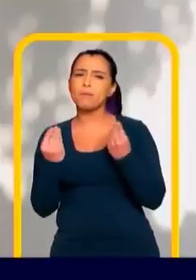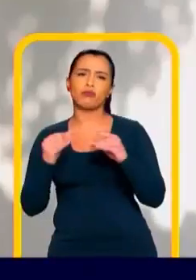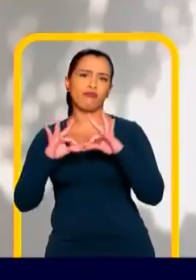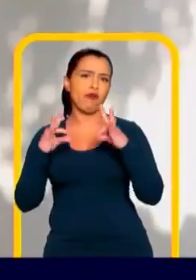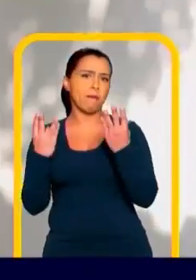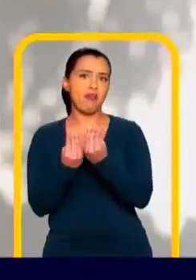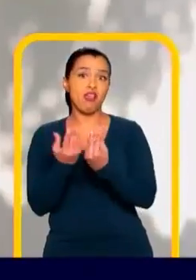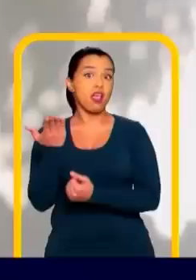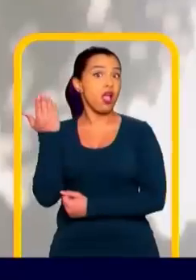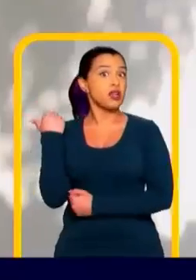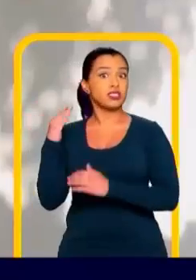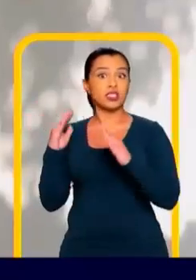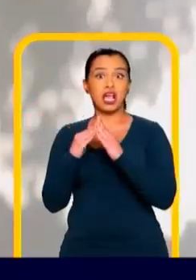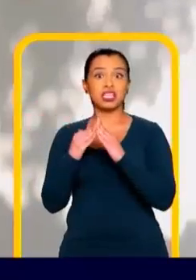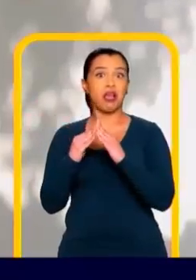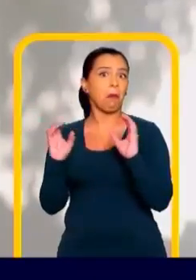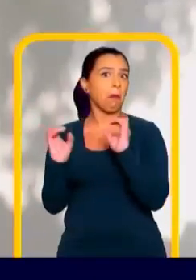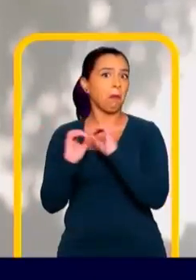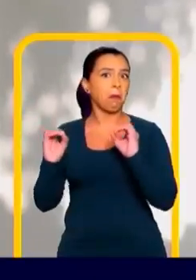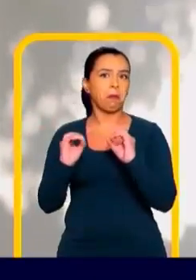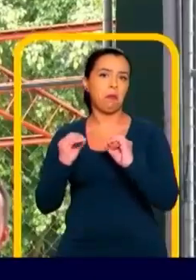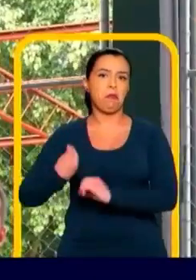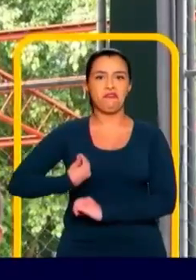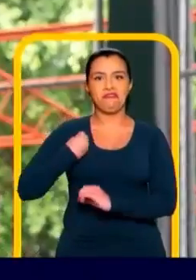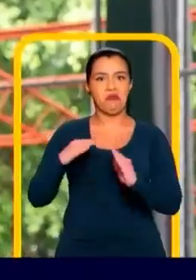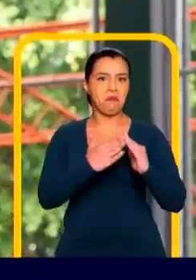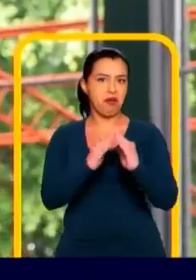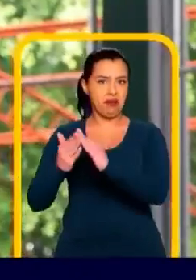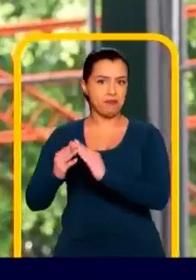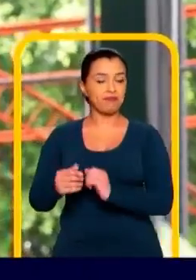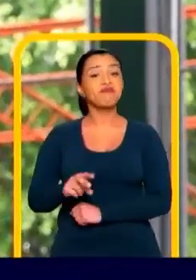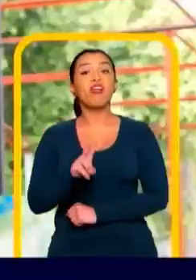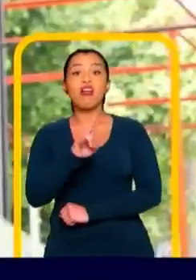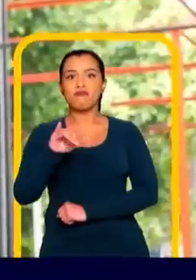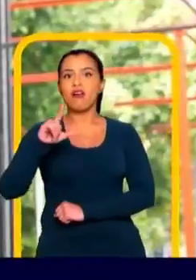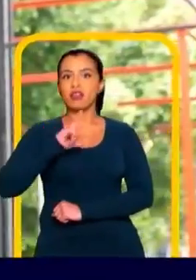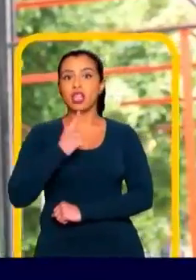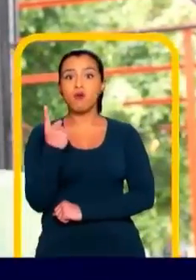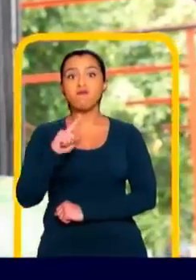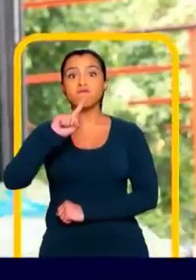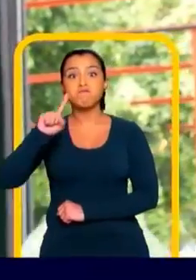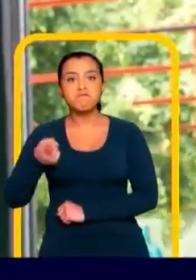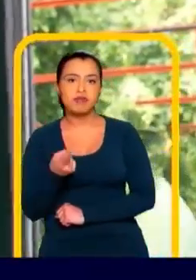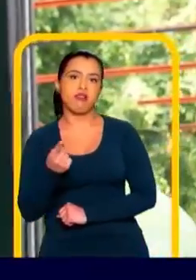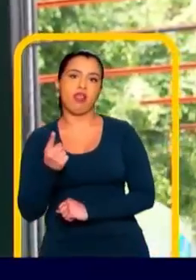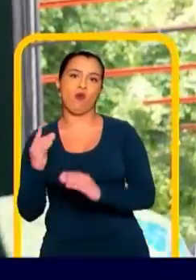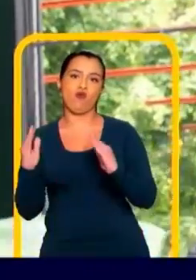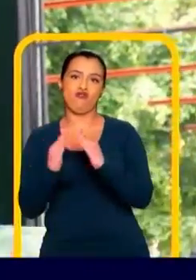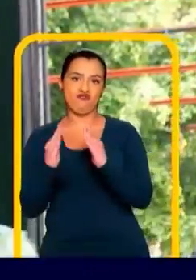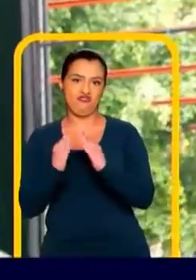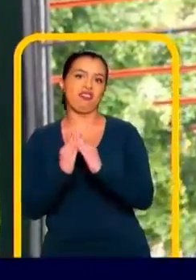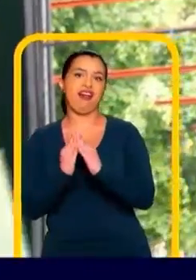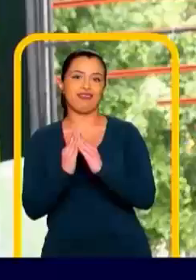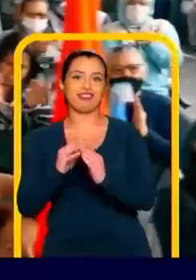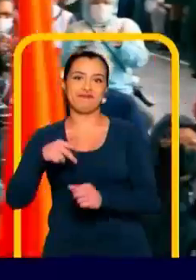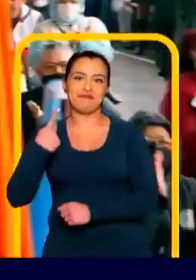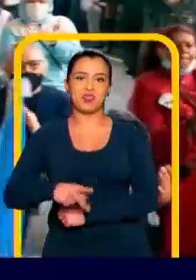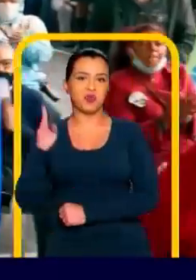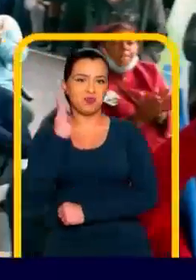muita família que não tinha casa, morava em barraco, né? Nós vamos construir 1 milhão de casas populares no